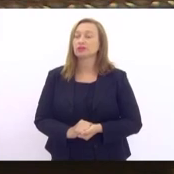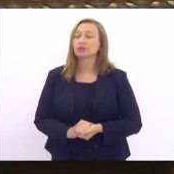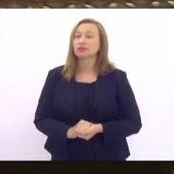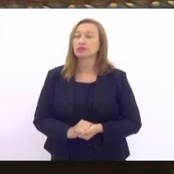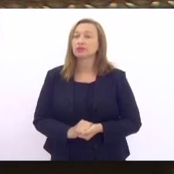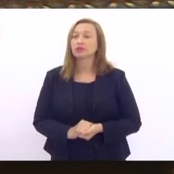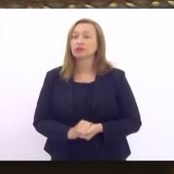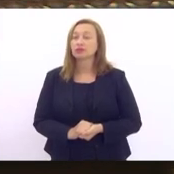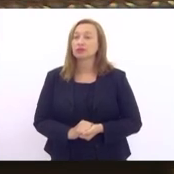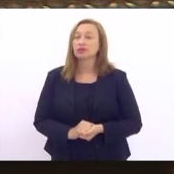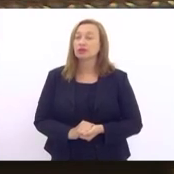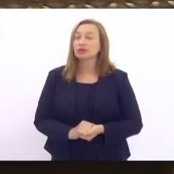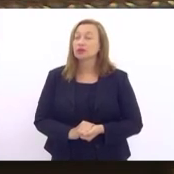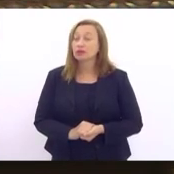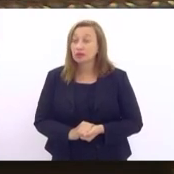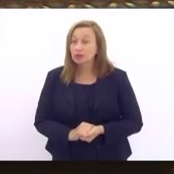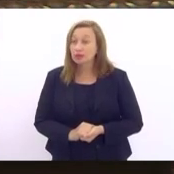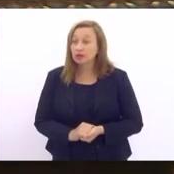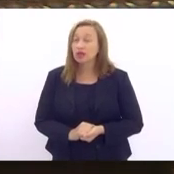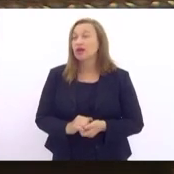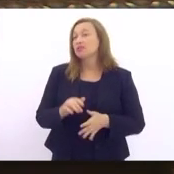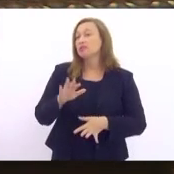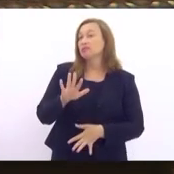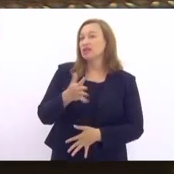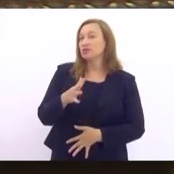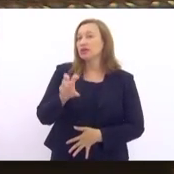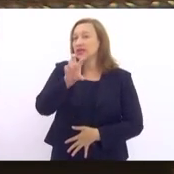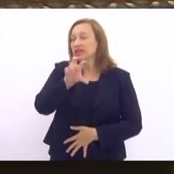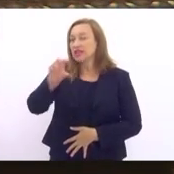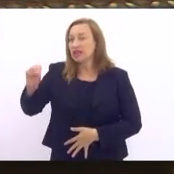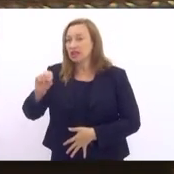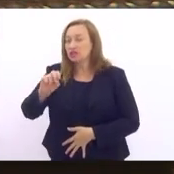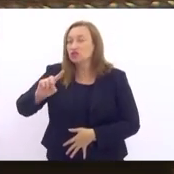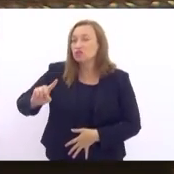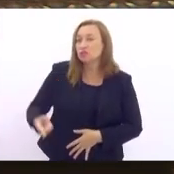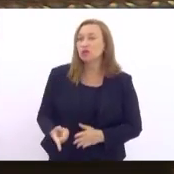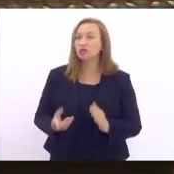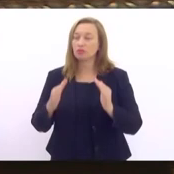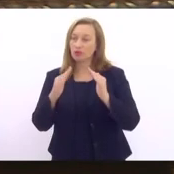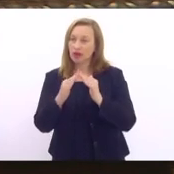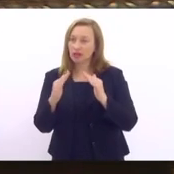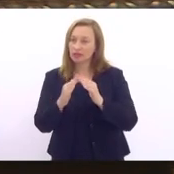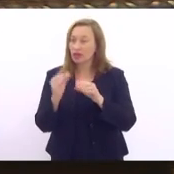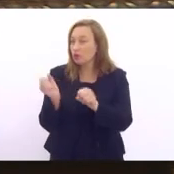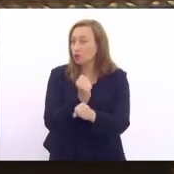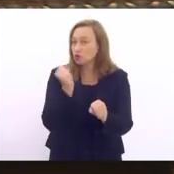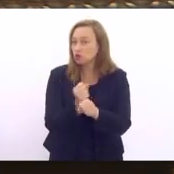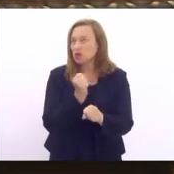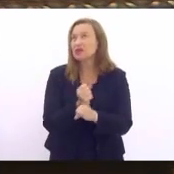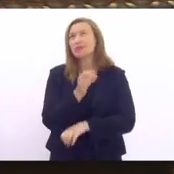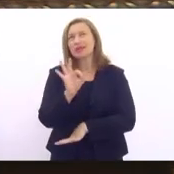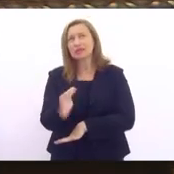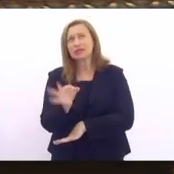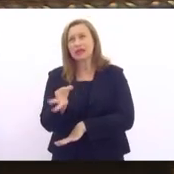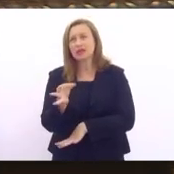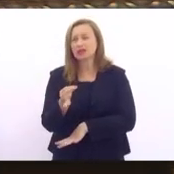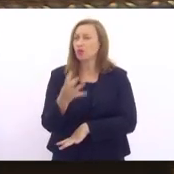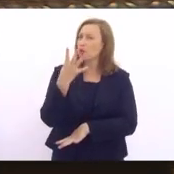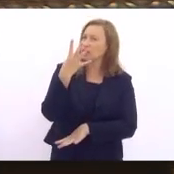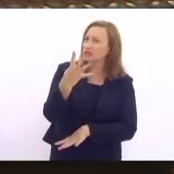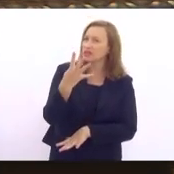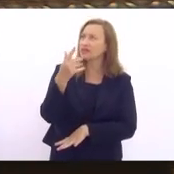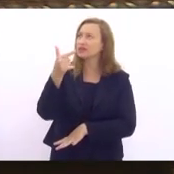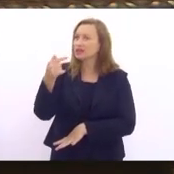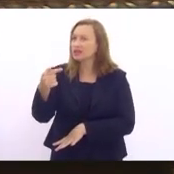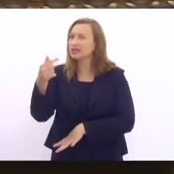de cerca de 500 mil habitações. Para ser mais exata, são 476 mil